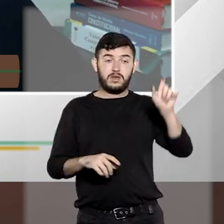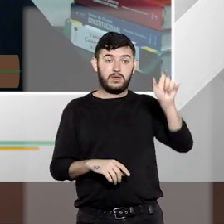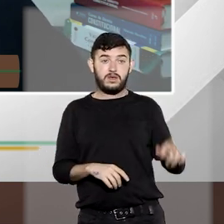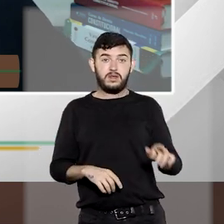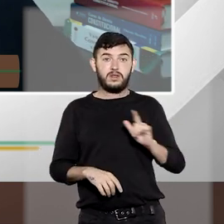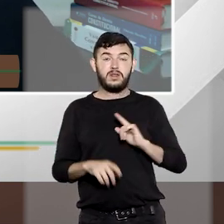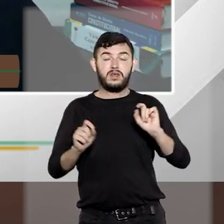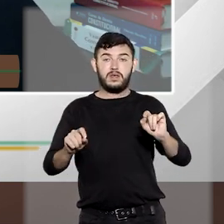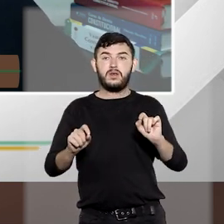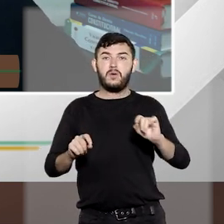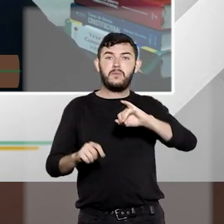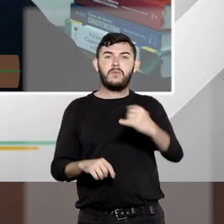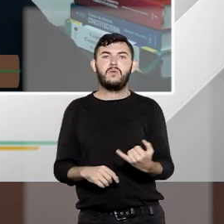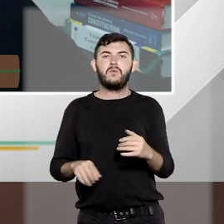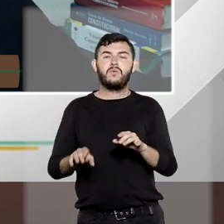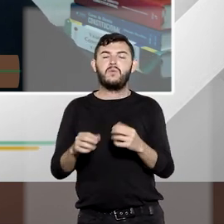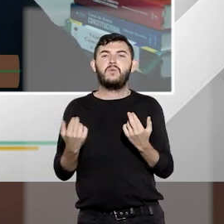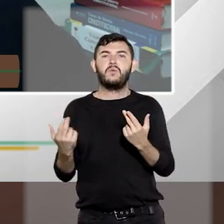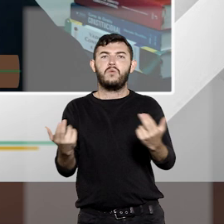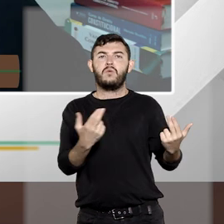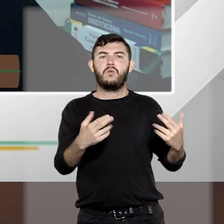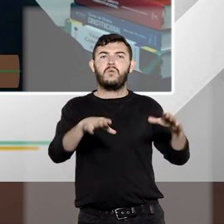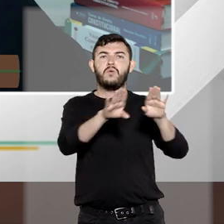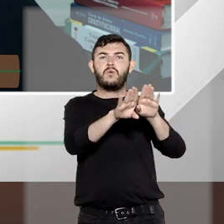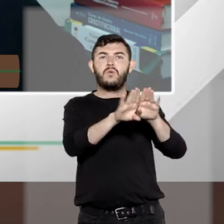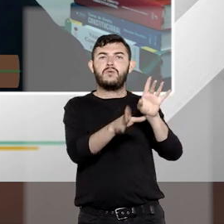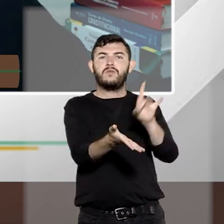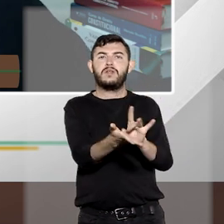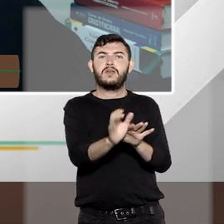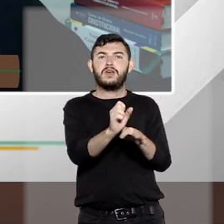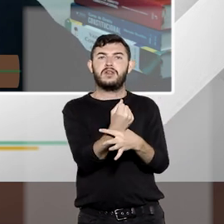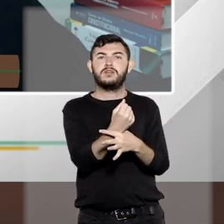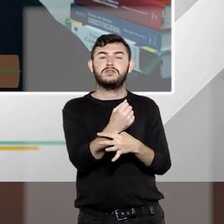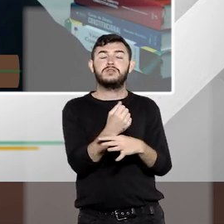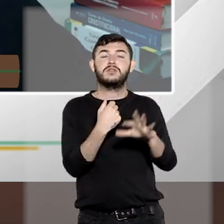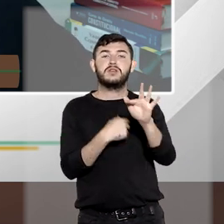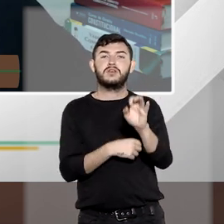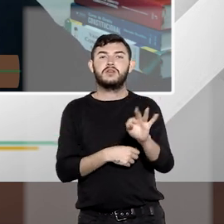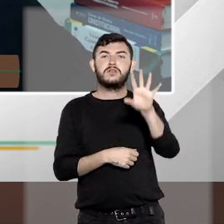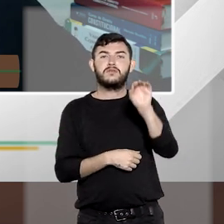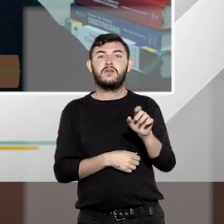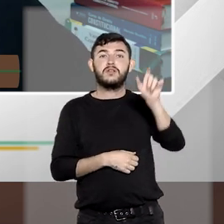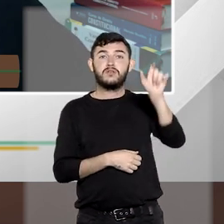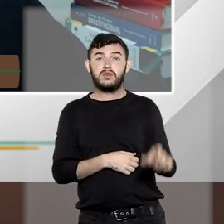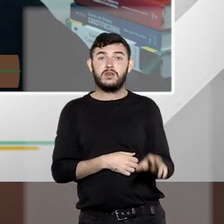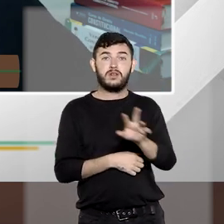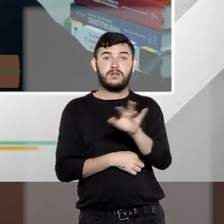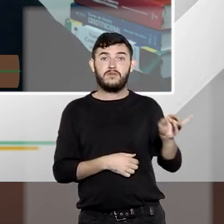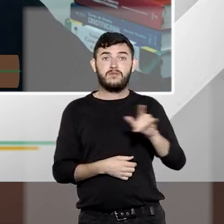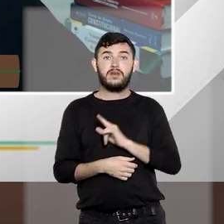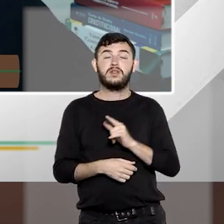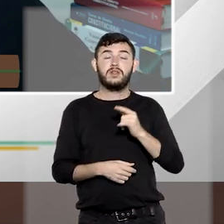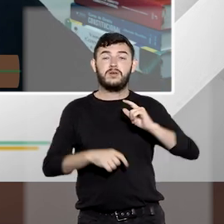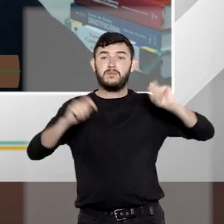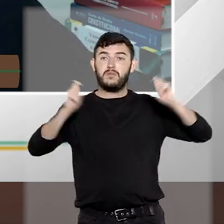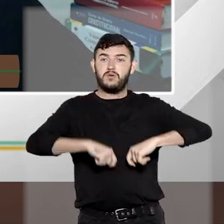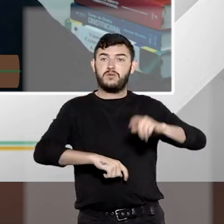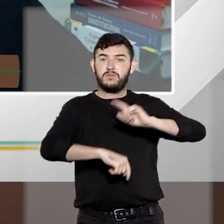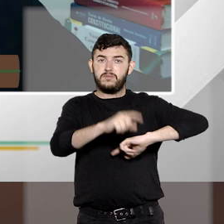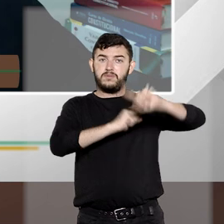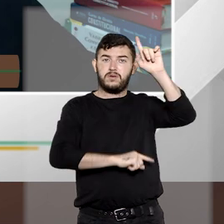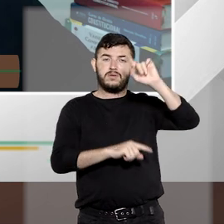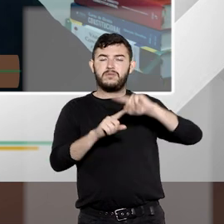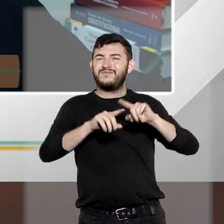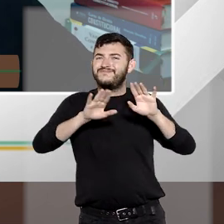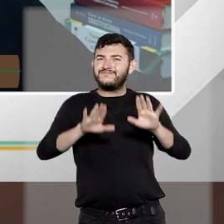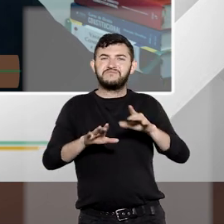igualdade de oportunidades ali com os demais cidadãos. Se isso for garantido para ele, de fato, né, ele vai ter sim ali como progredir. Mas sem dúvida alguma,